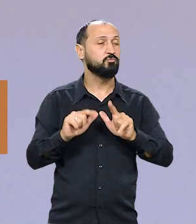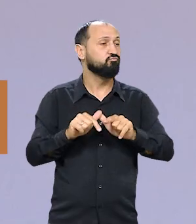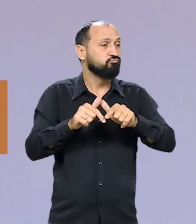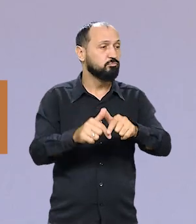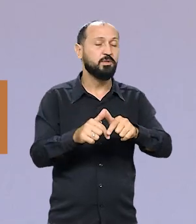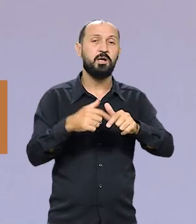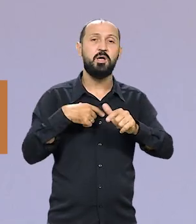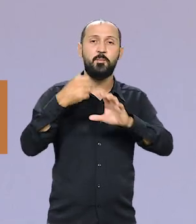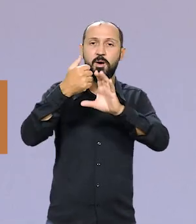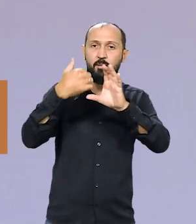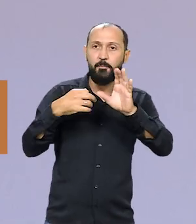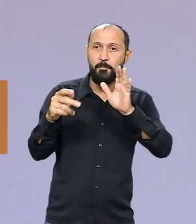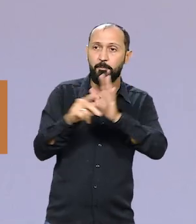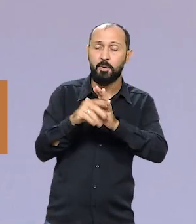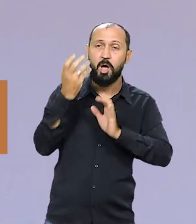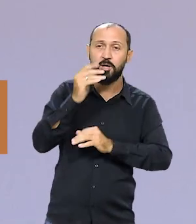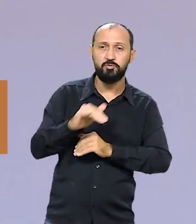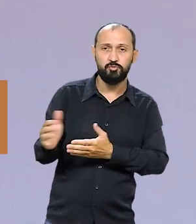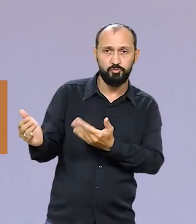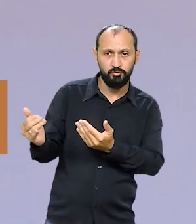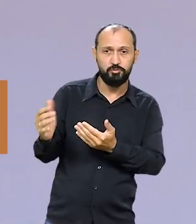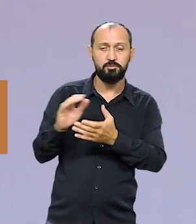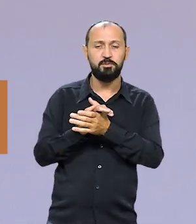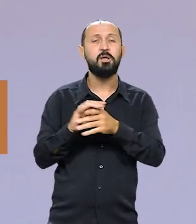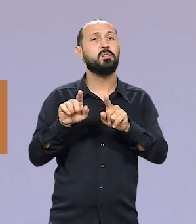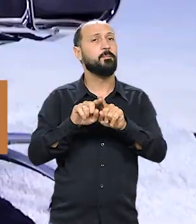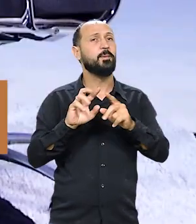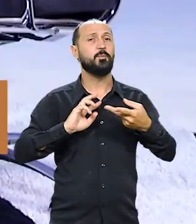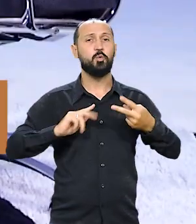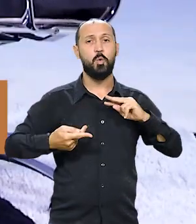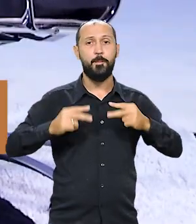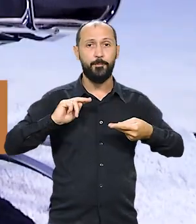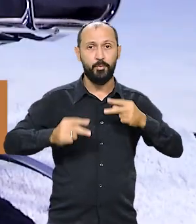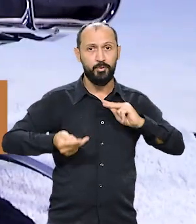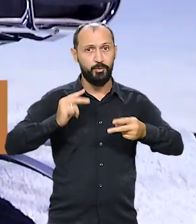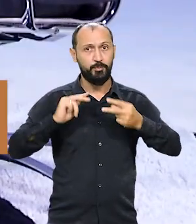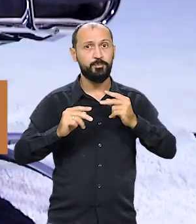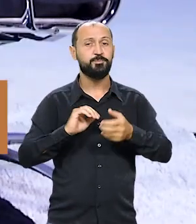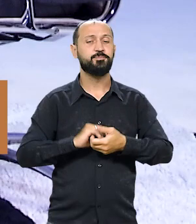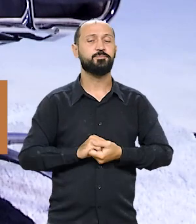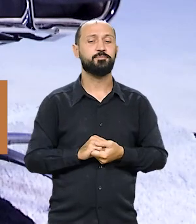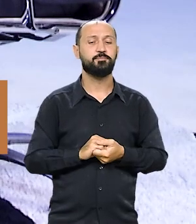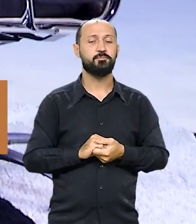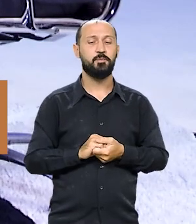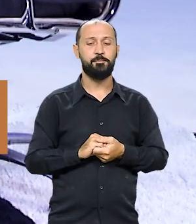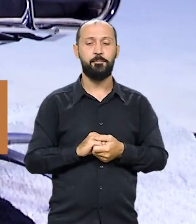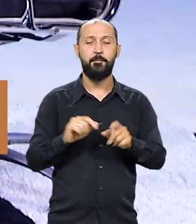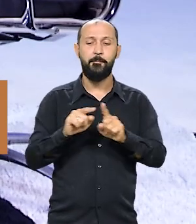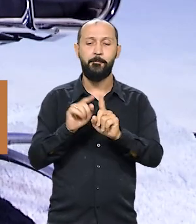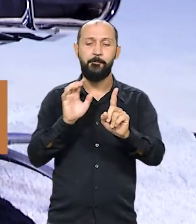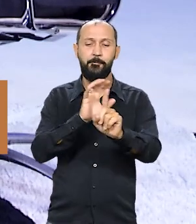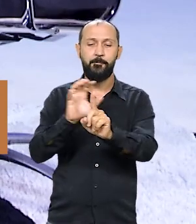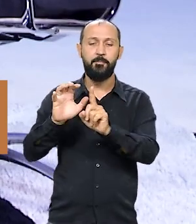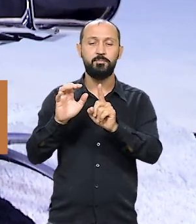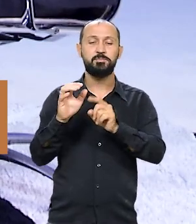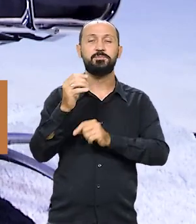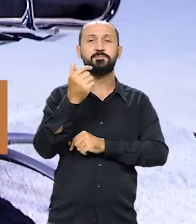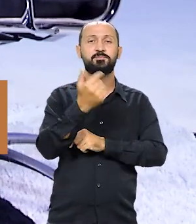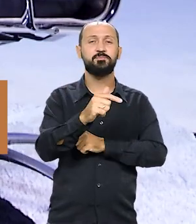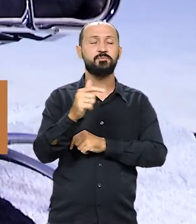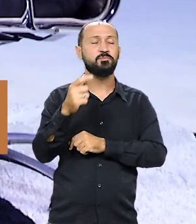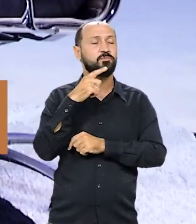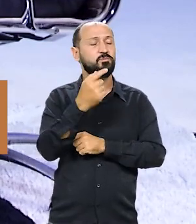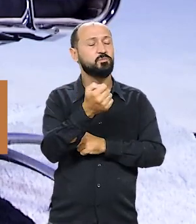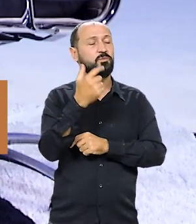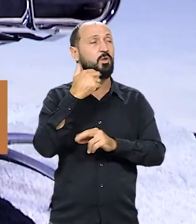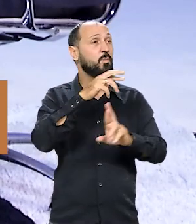isso é uma característica da adolescência, isso é por questões hormonais, e também, além da impulsividade, você não tem a